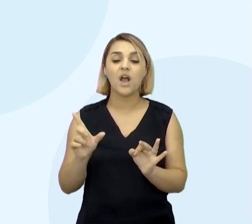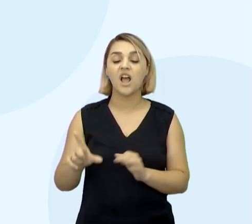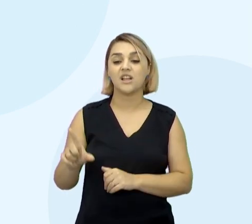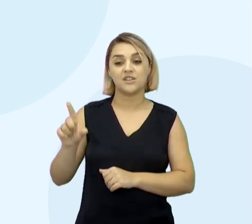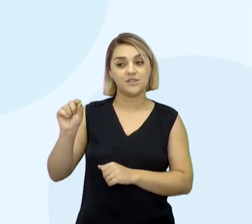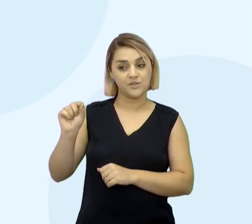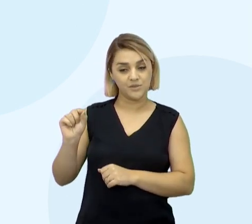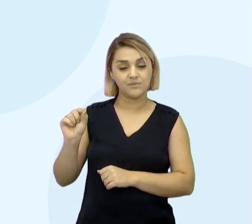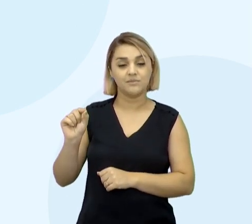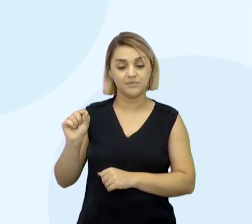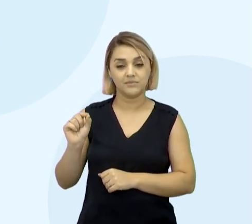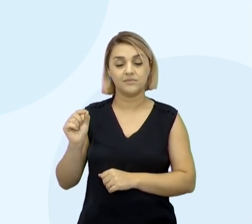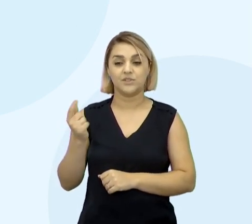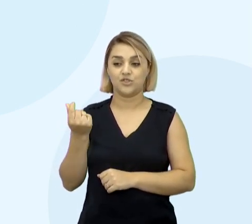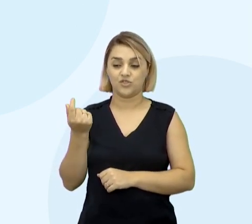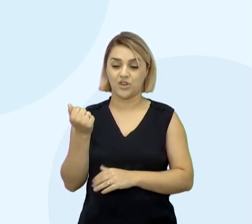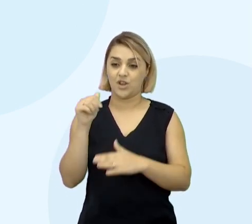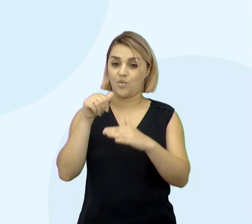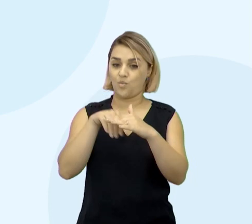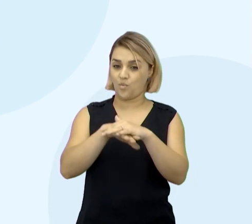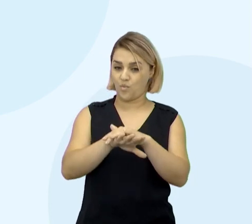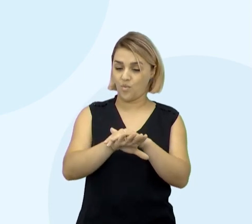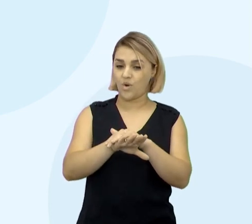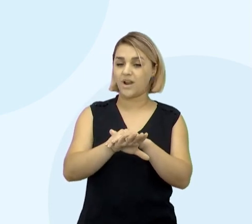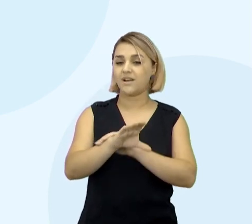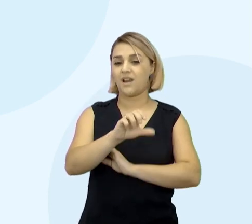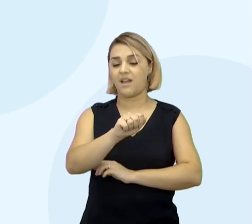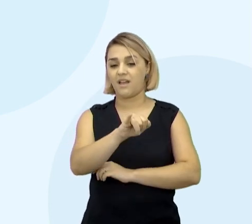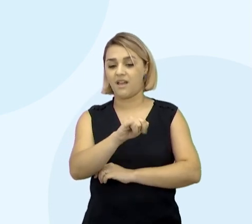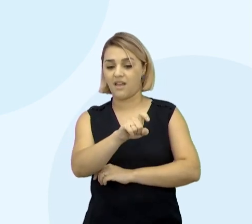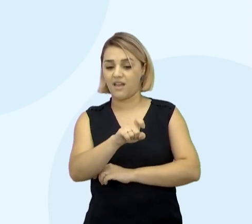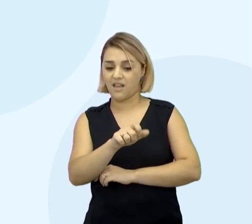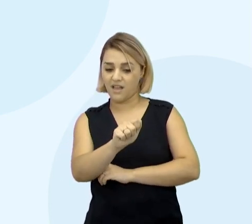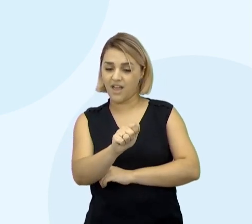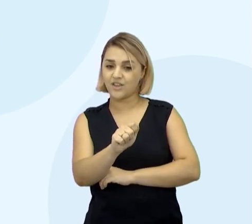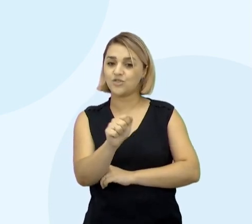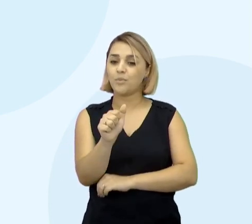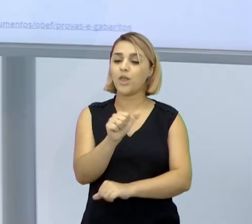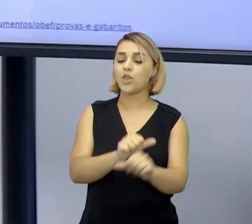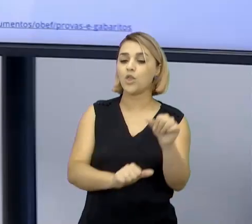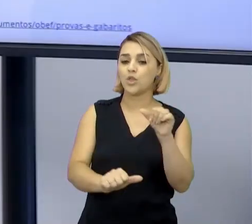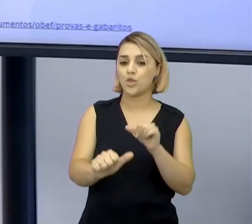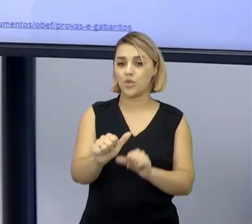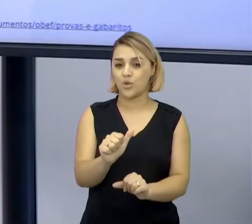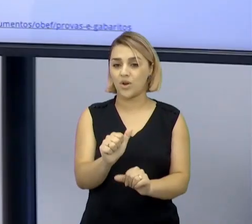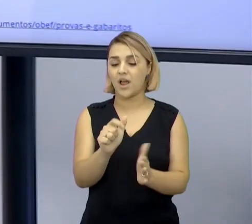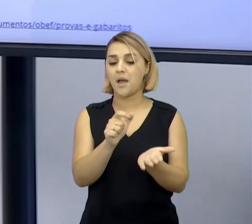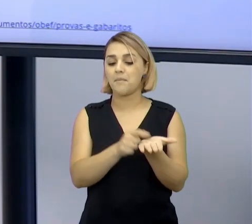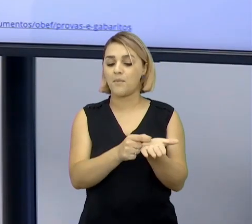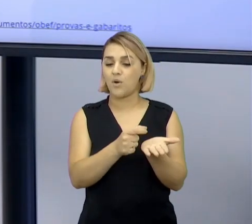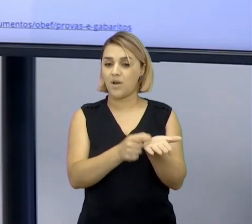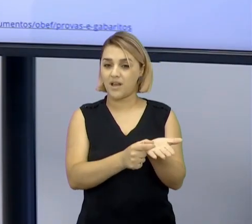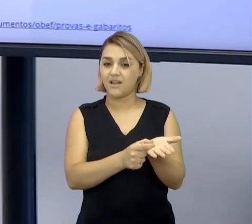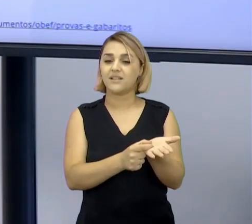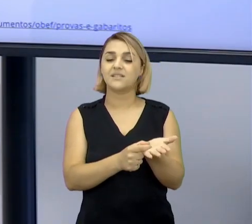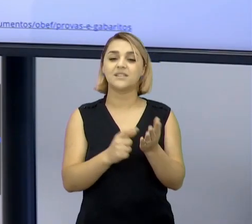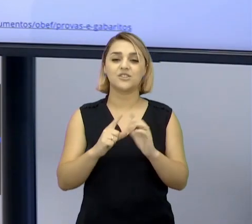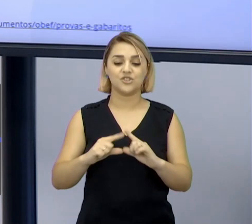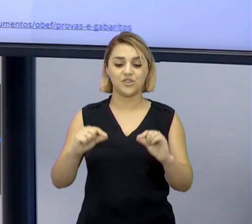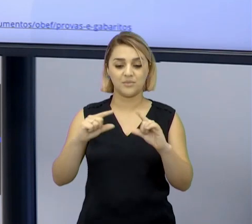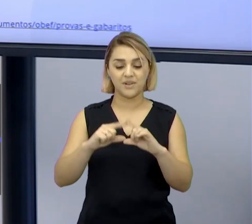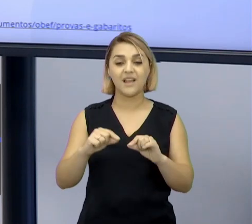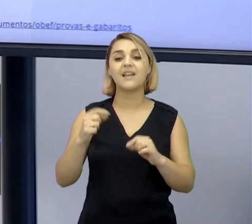o dinheiro no caixa eletrônico para receber a moeda japonesa. Então, o que ele está falando aqui? Que tem um